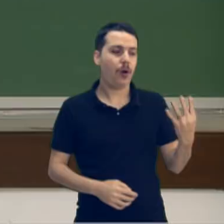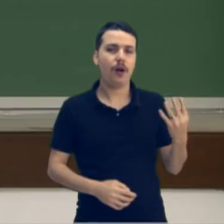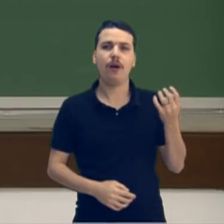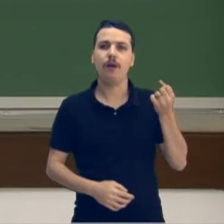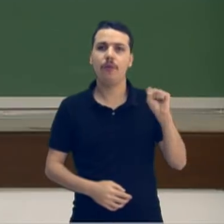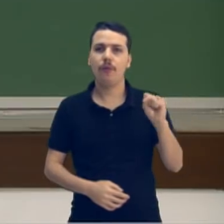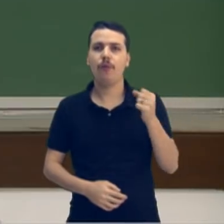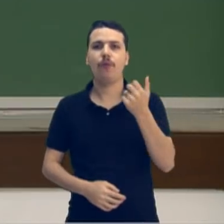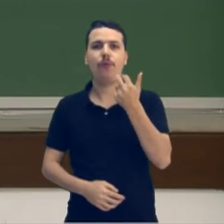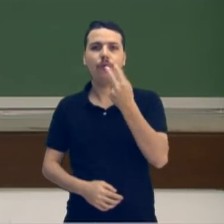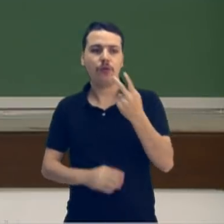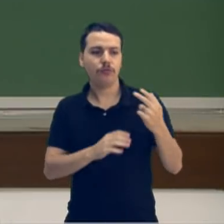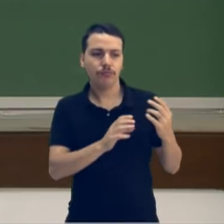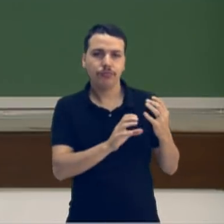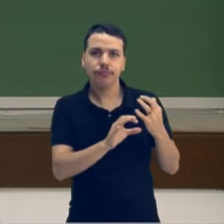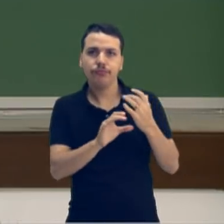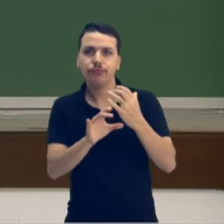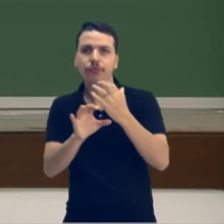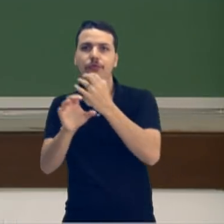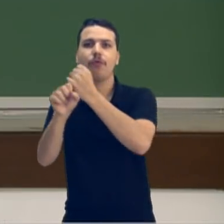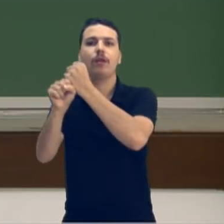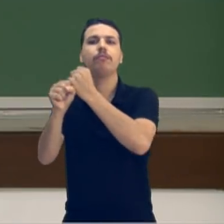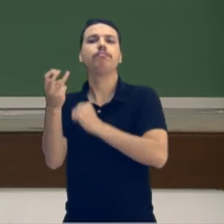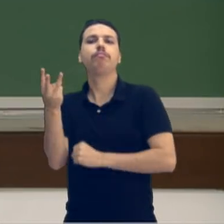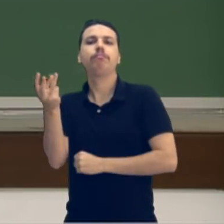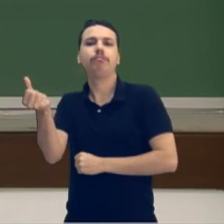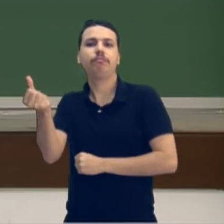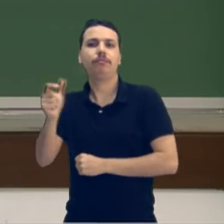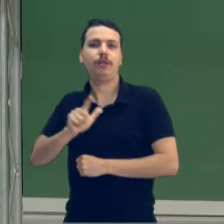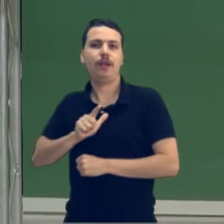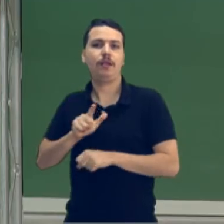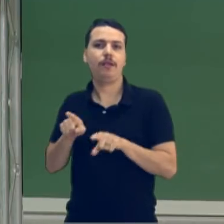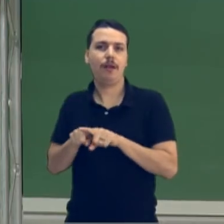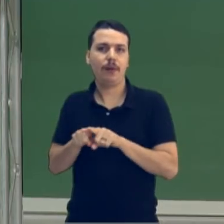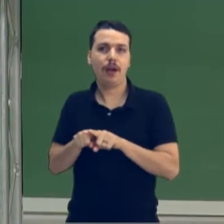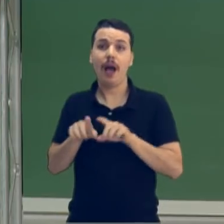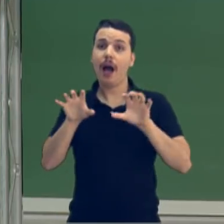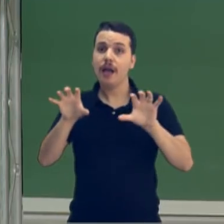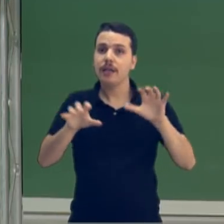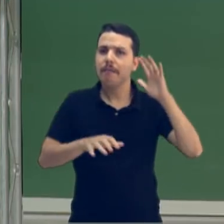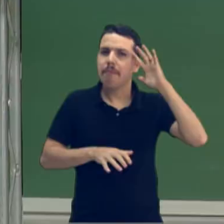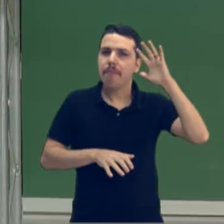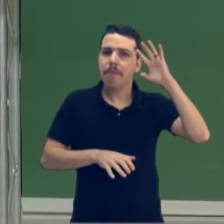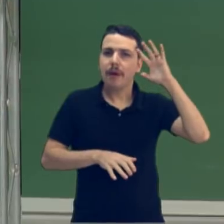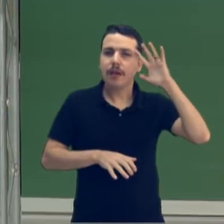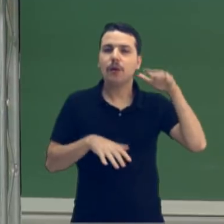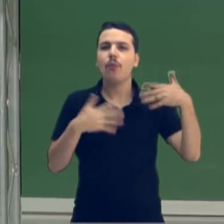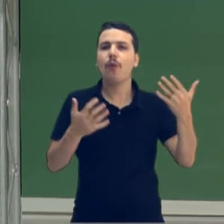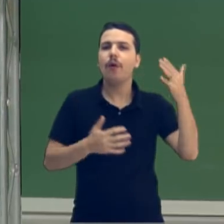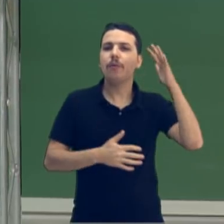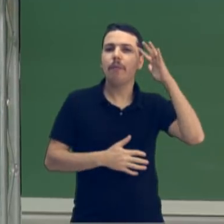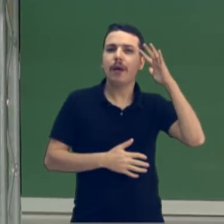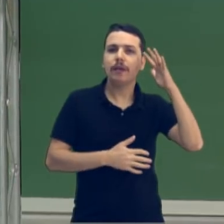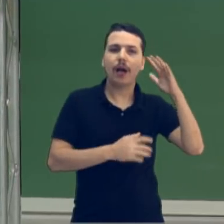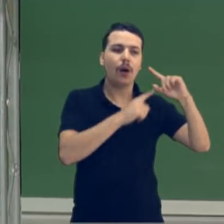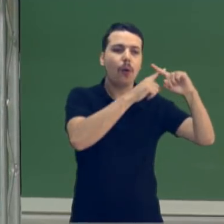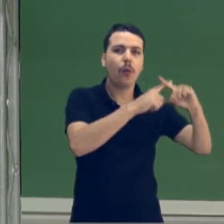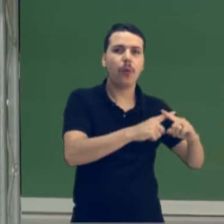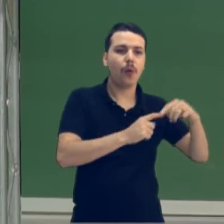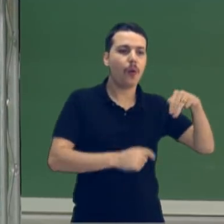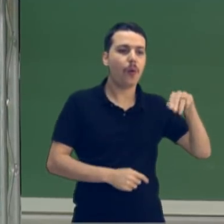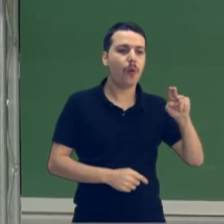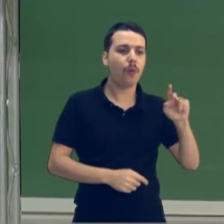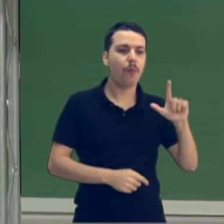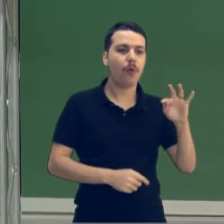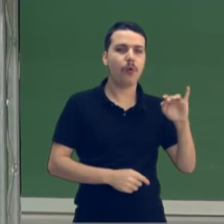8, 12. Então, ele vai chegar no momento de 36. É assim que a gente tem que pensar quando a gente pensa em múltiplo, de tantos